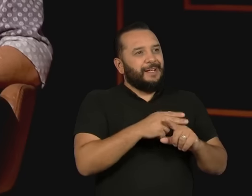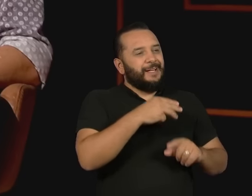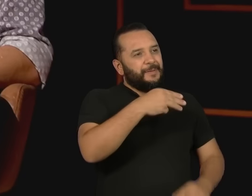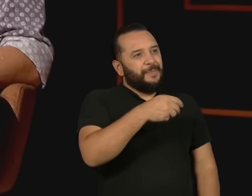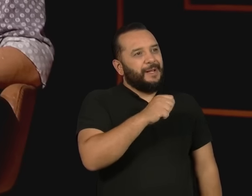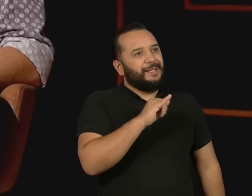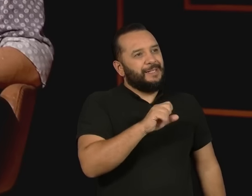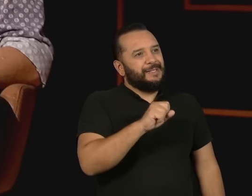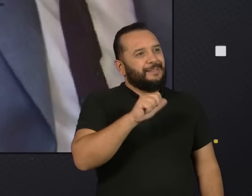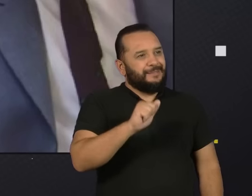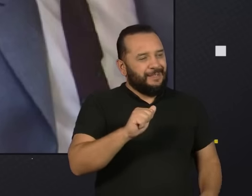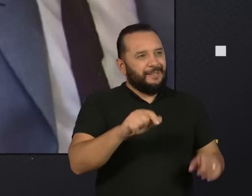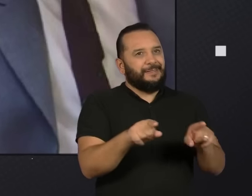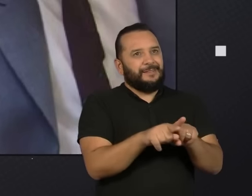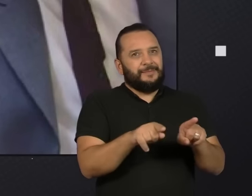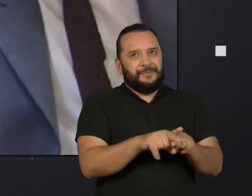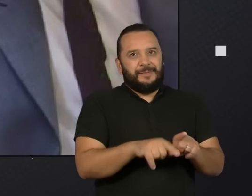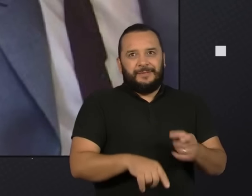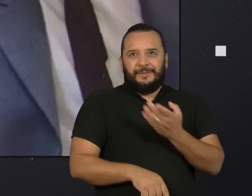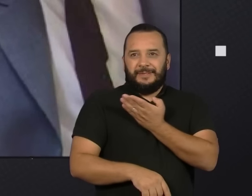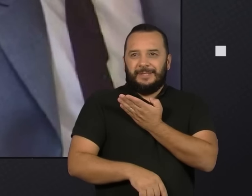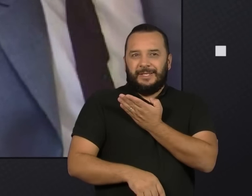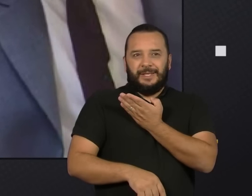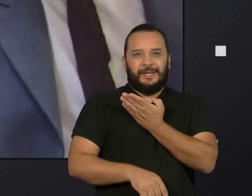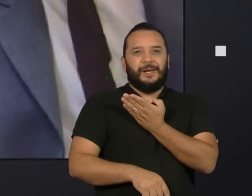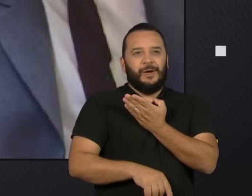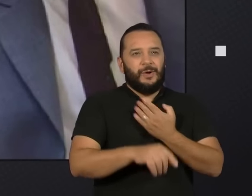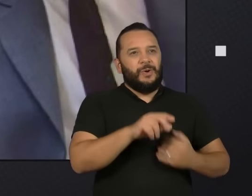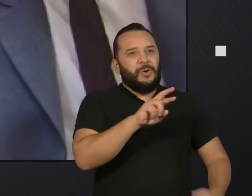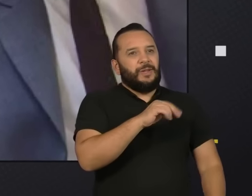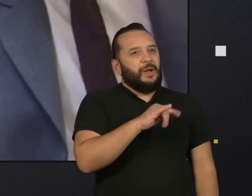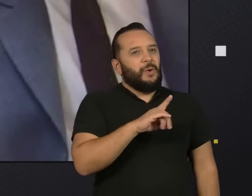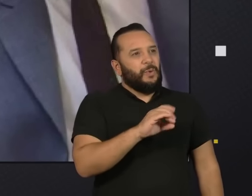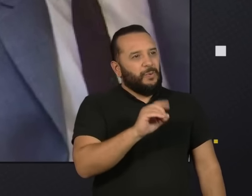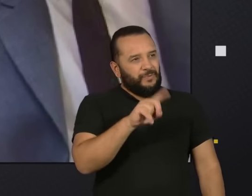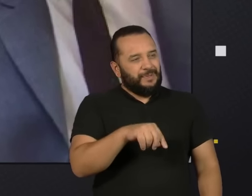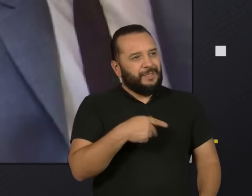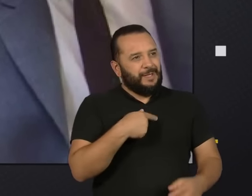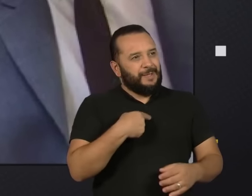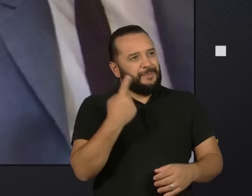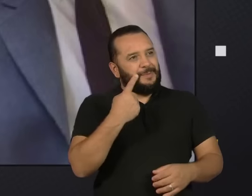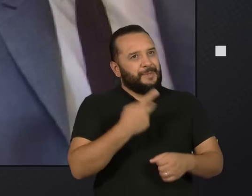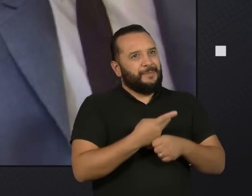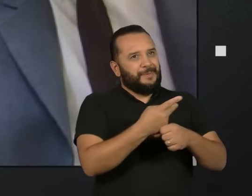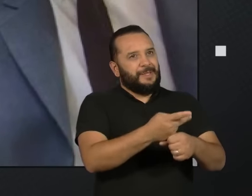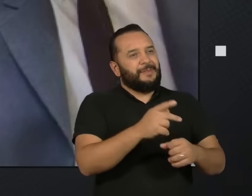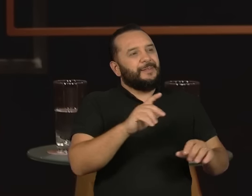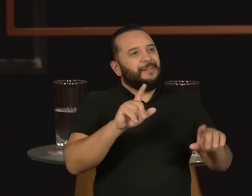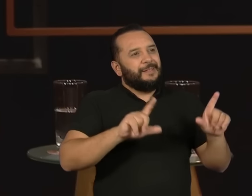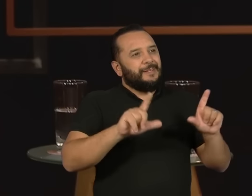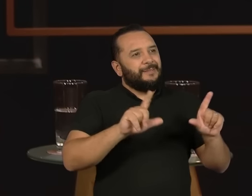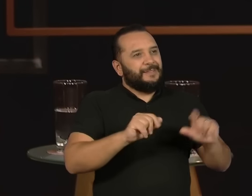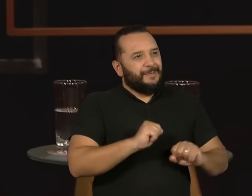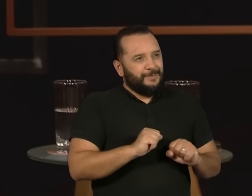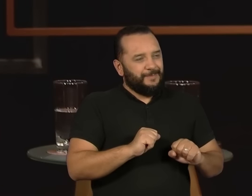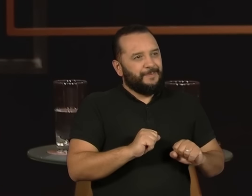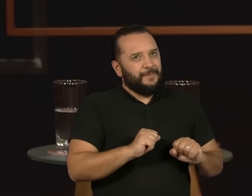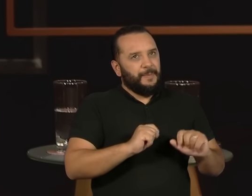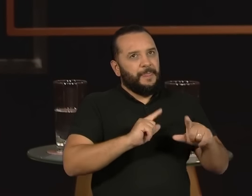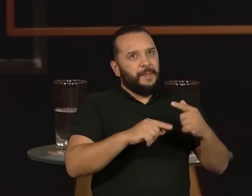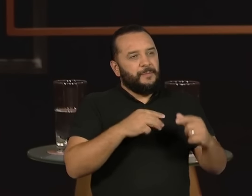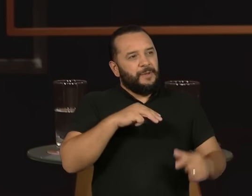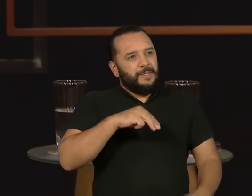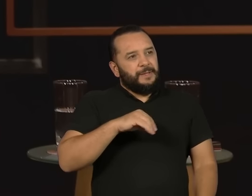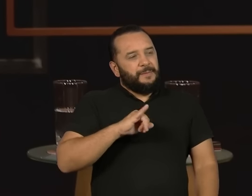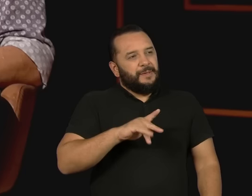coração, onde você fez o Ronaldo Boscoli, né? E recebeu o seu primeiro prêmio na TV. Logo depois você fez Miguel e